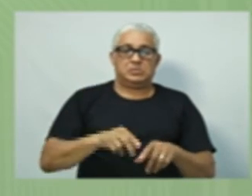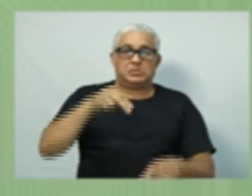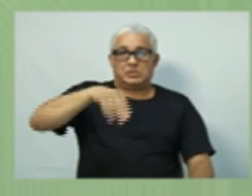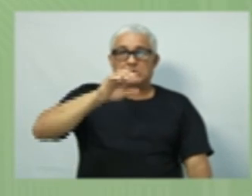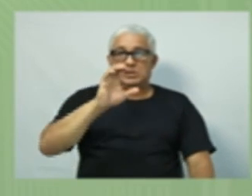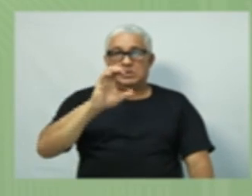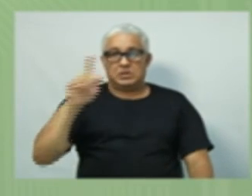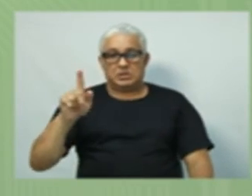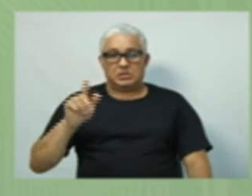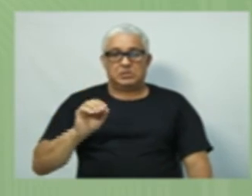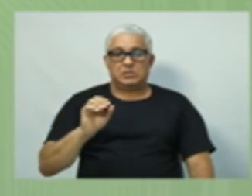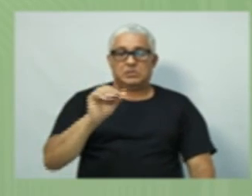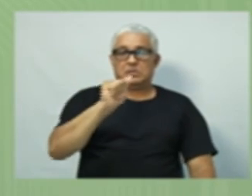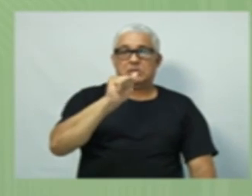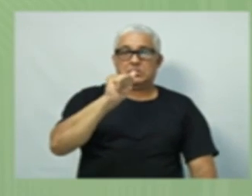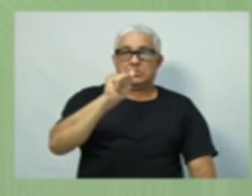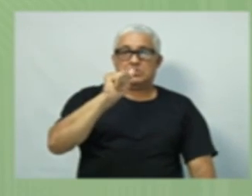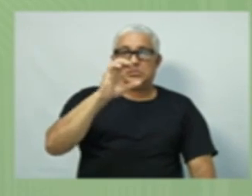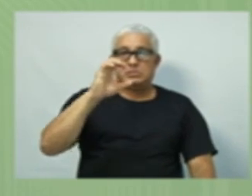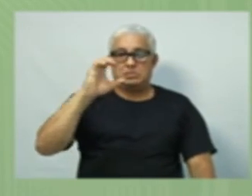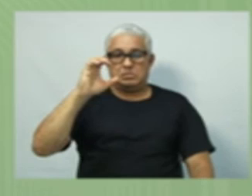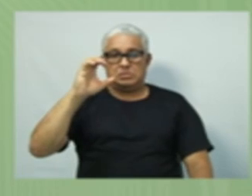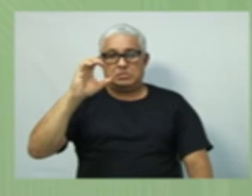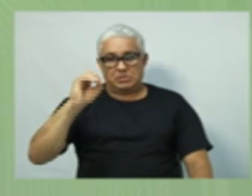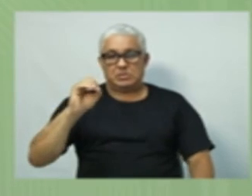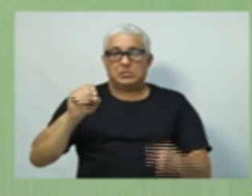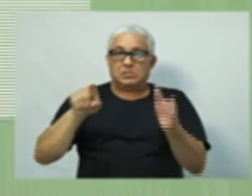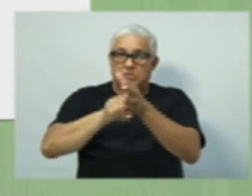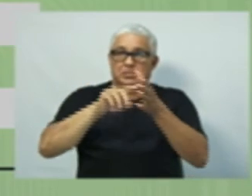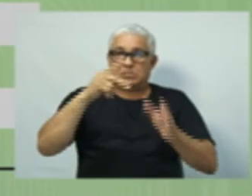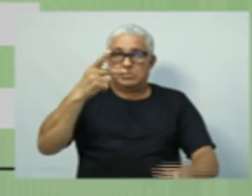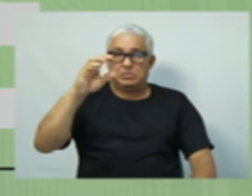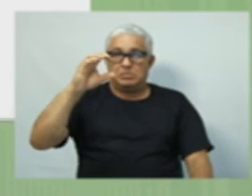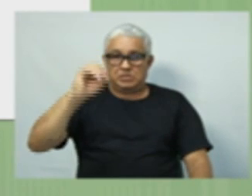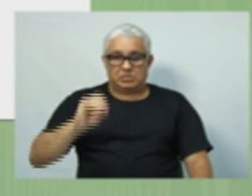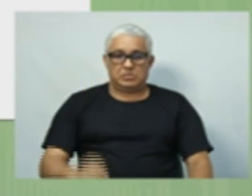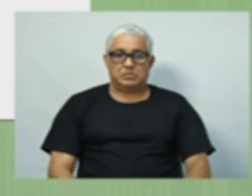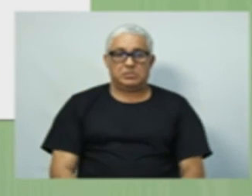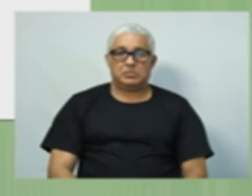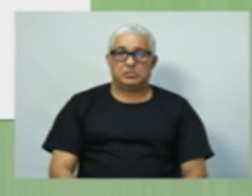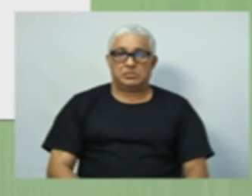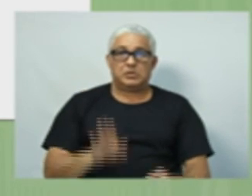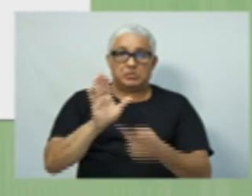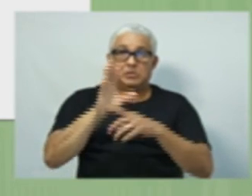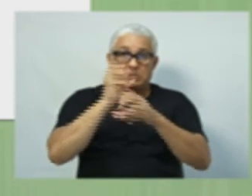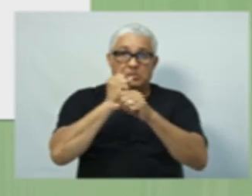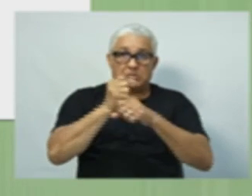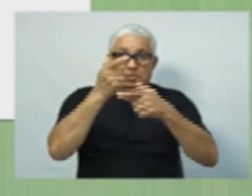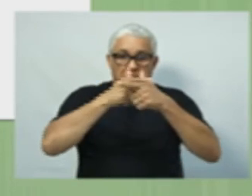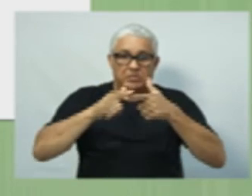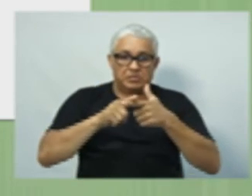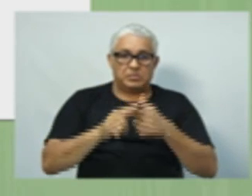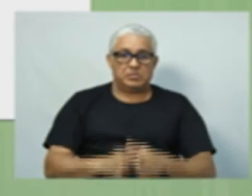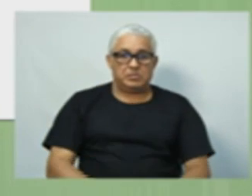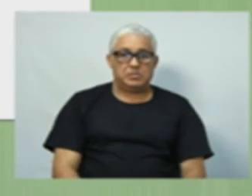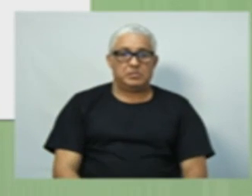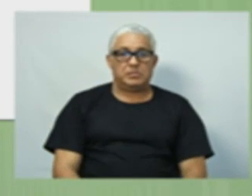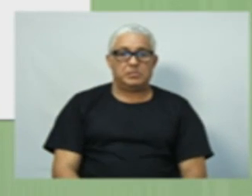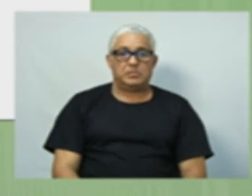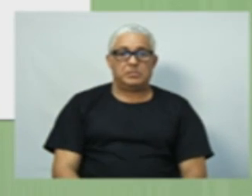circulante operacional - o passivo circulante operacional que já passa pra vocês dividido aqui tal passivo